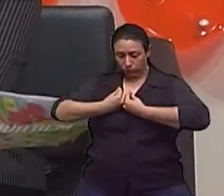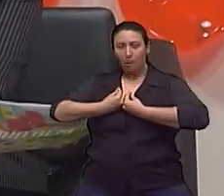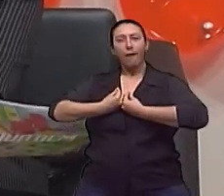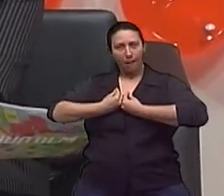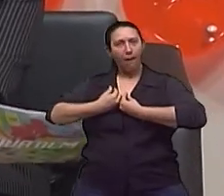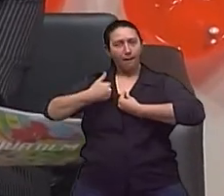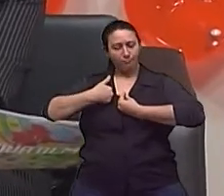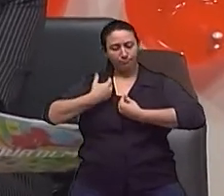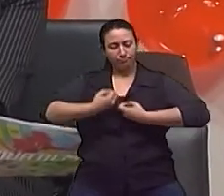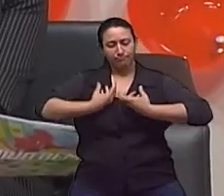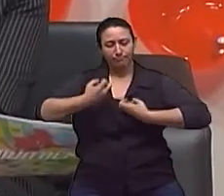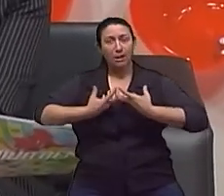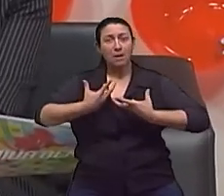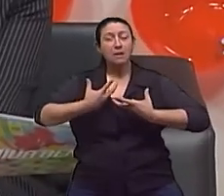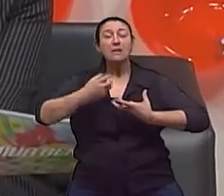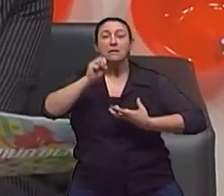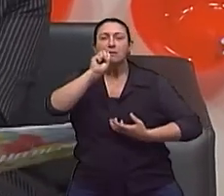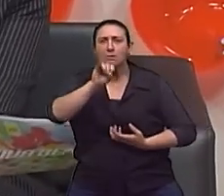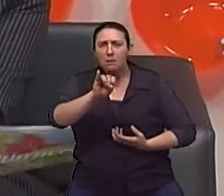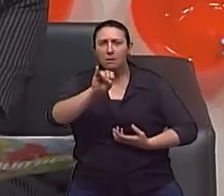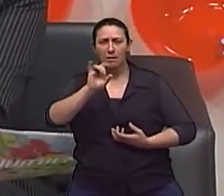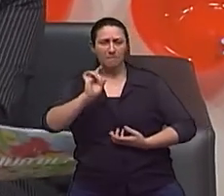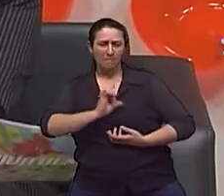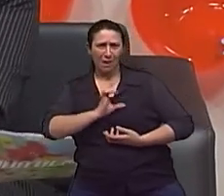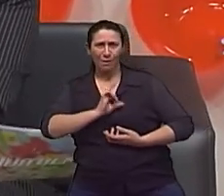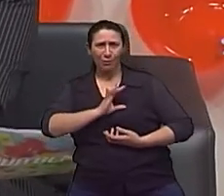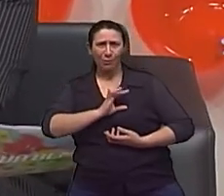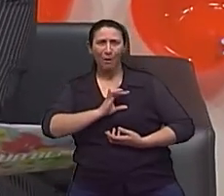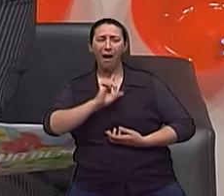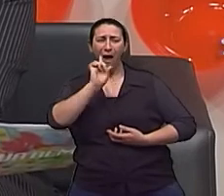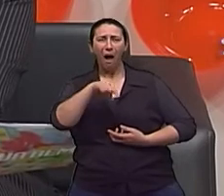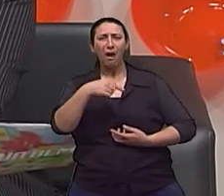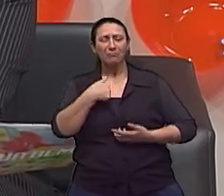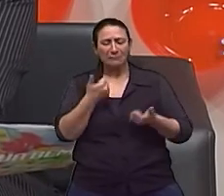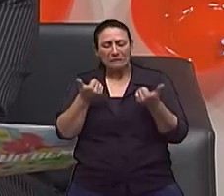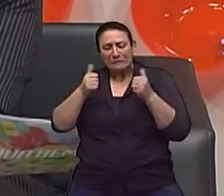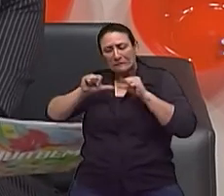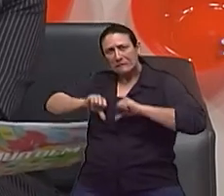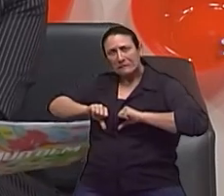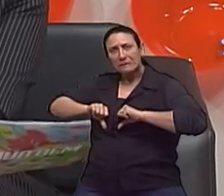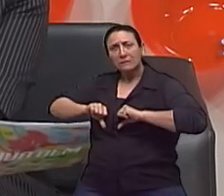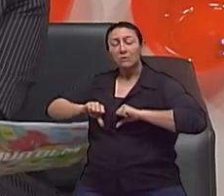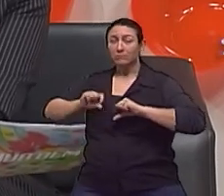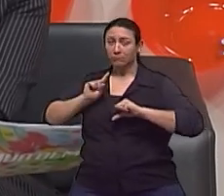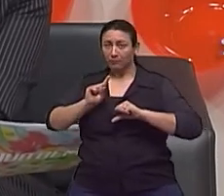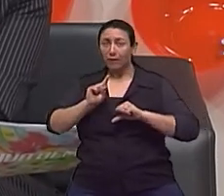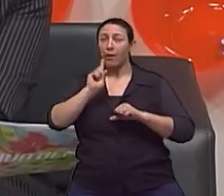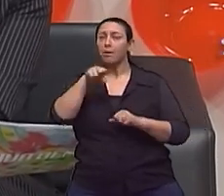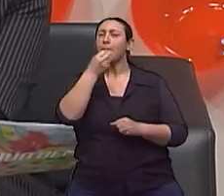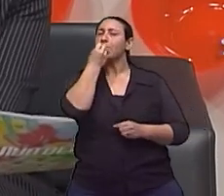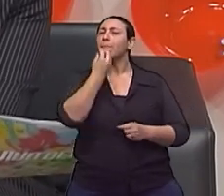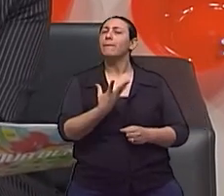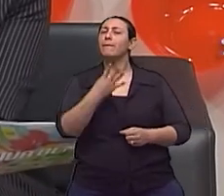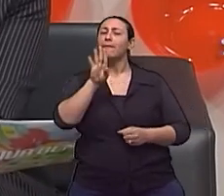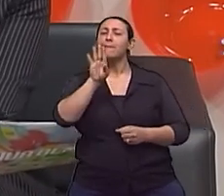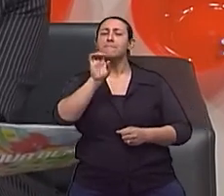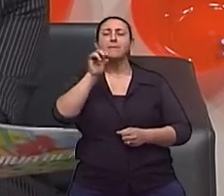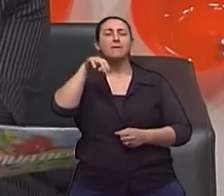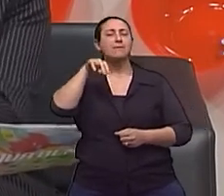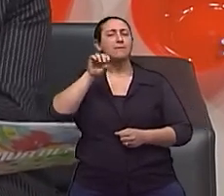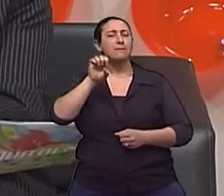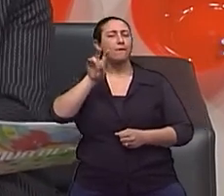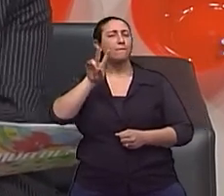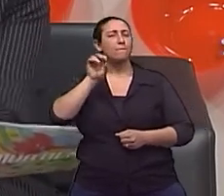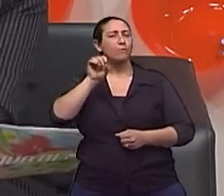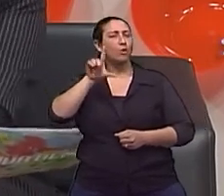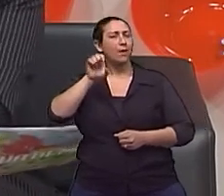e o que os eu ponho é o medo o medo é o mal guarda da nossa longevidade a benevolência pelo contrário é fiel